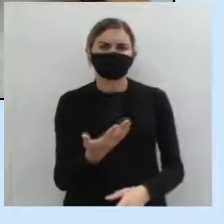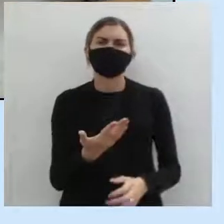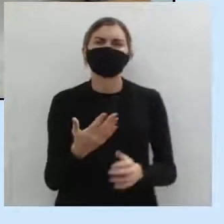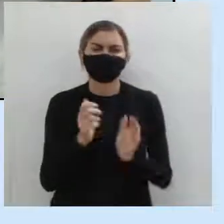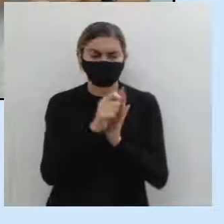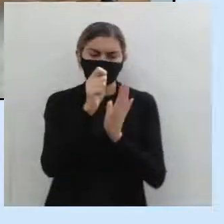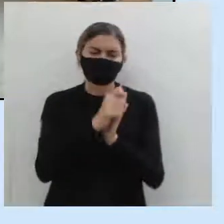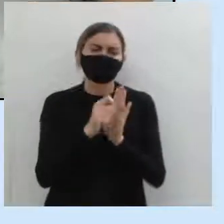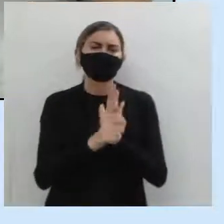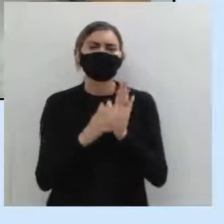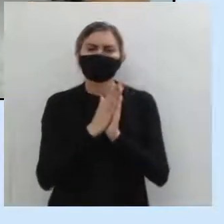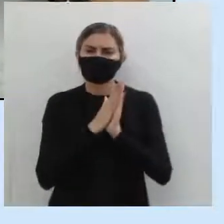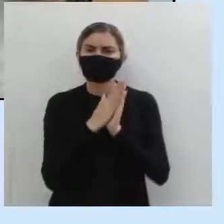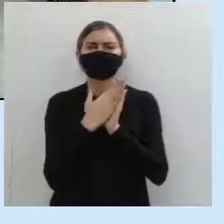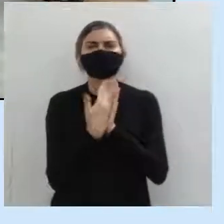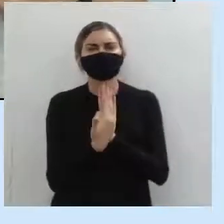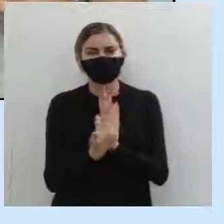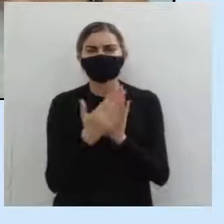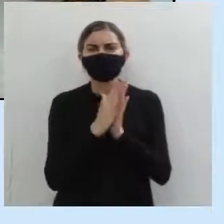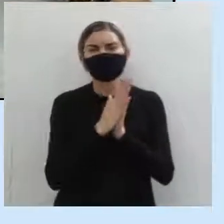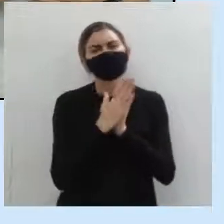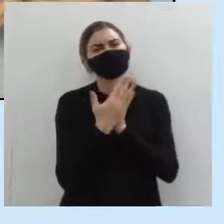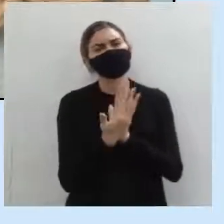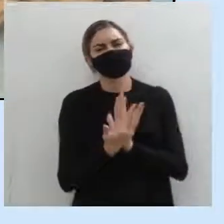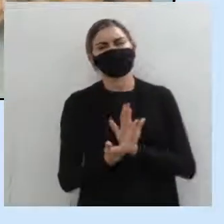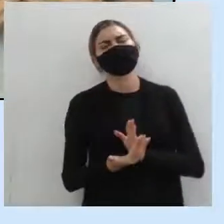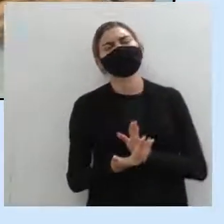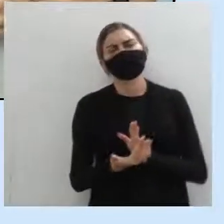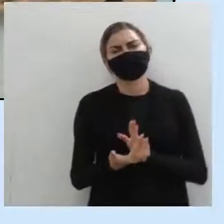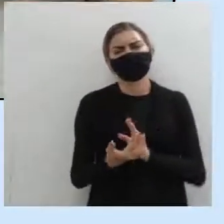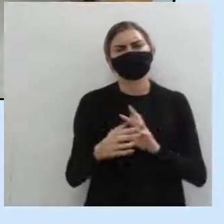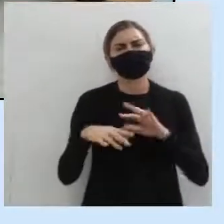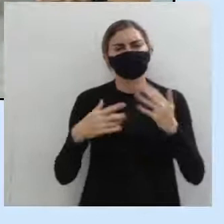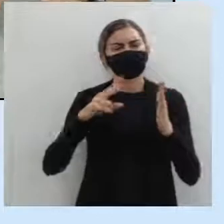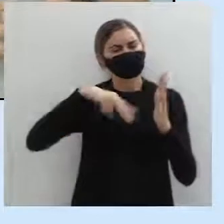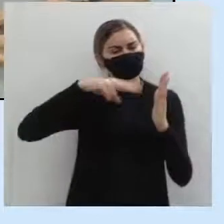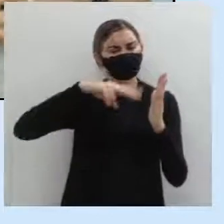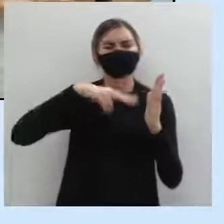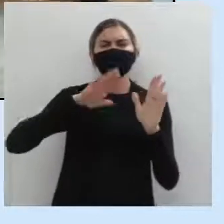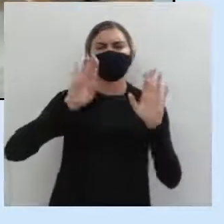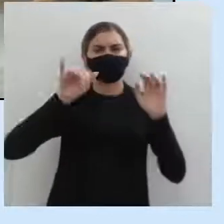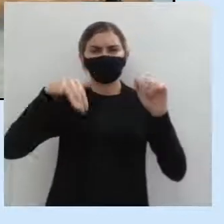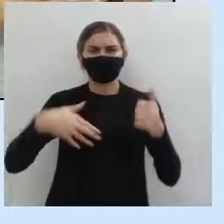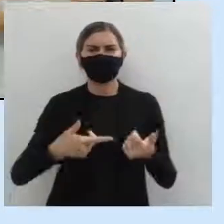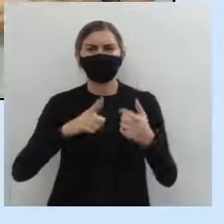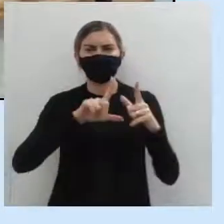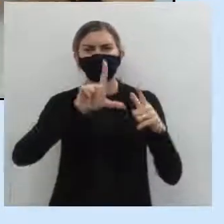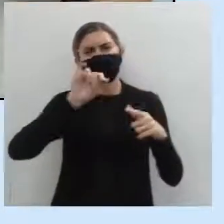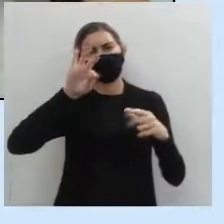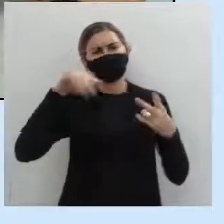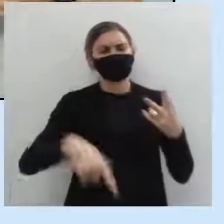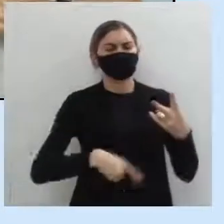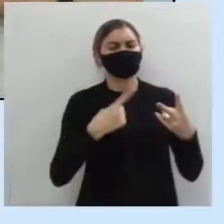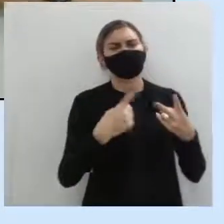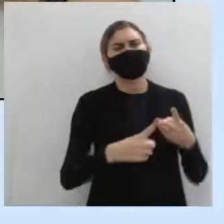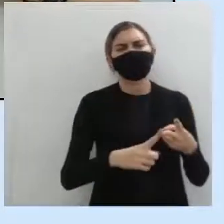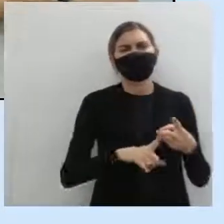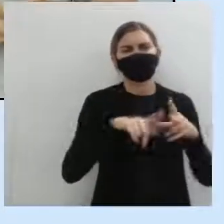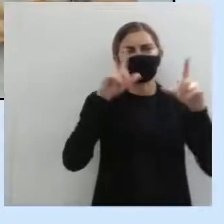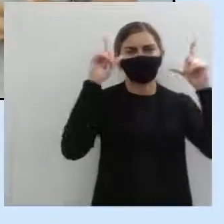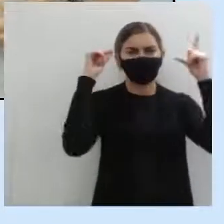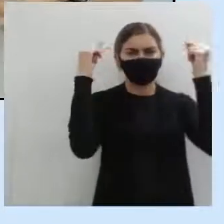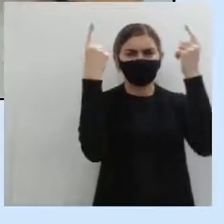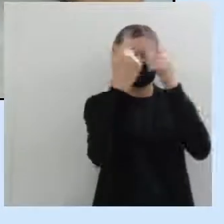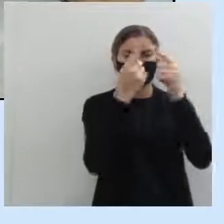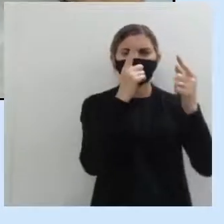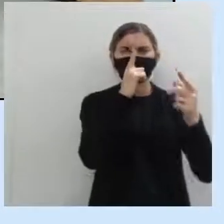das Escrituras, das Sagradas Escrituras. Lia muito bem em latim, lia muito bem em